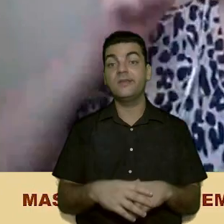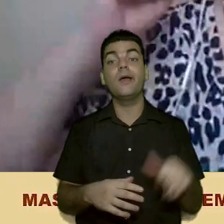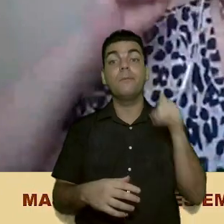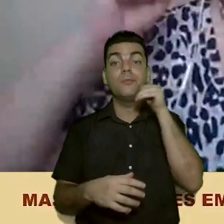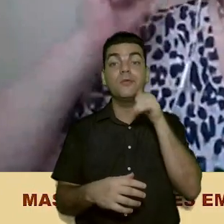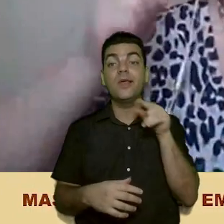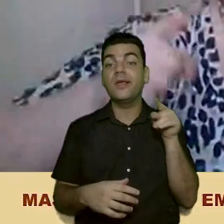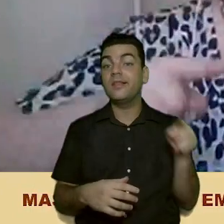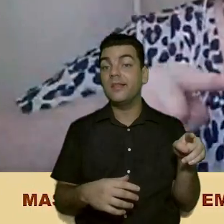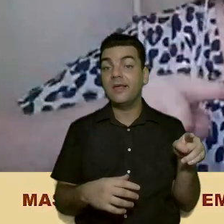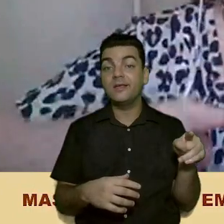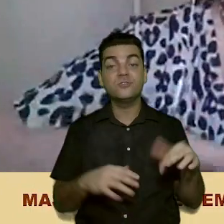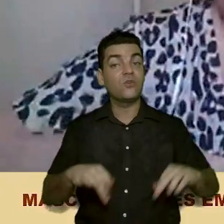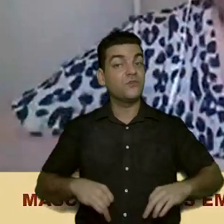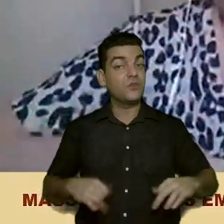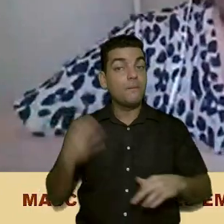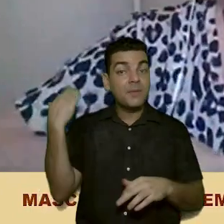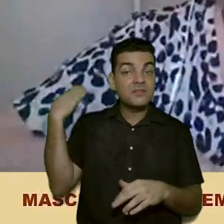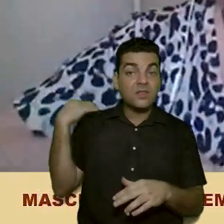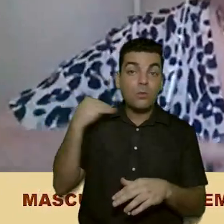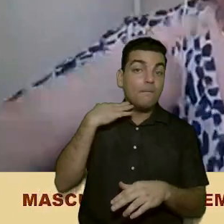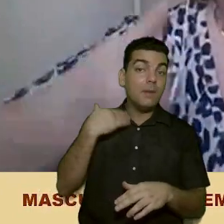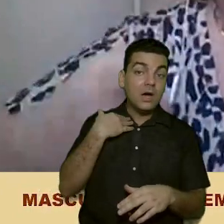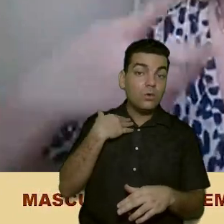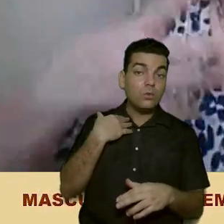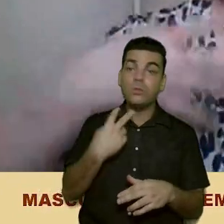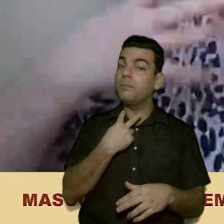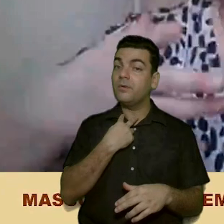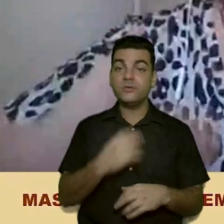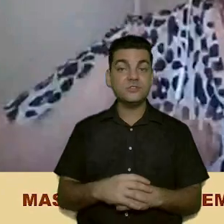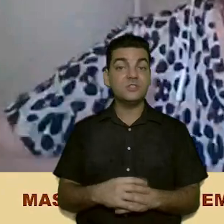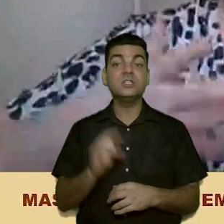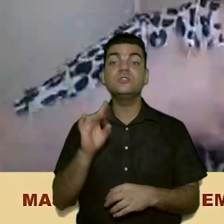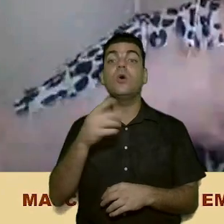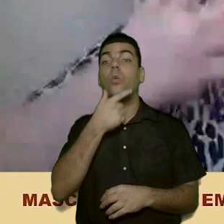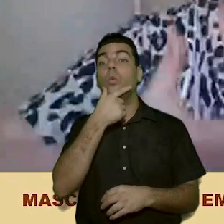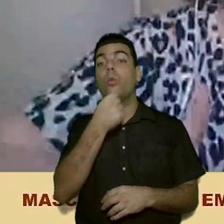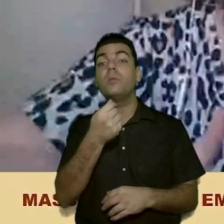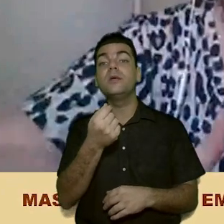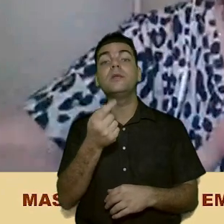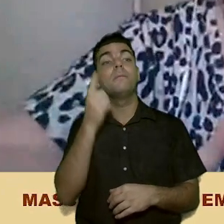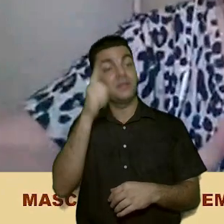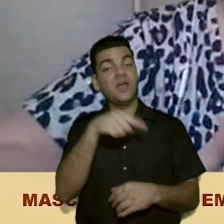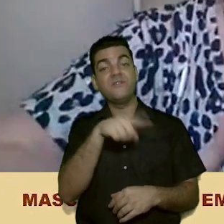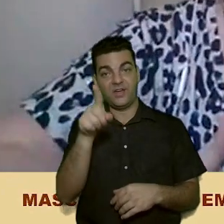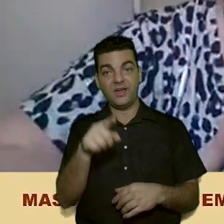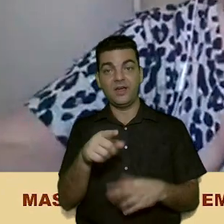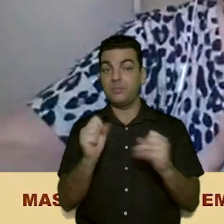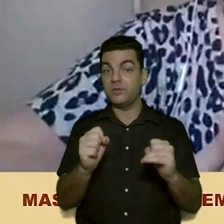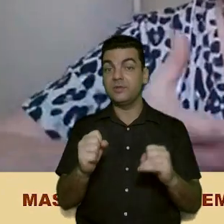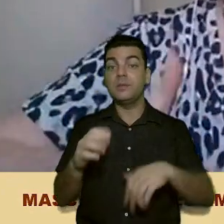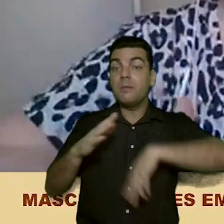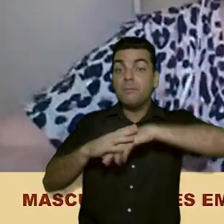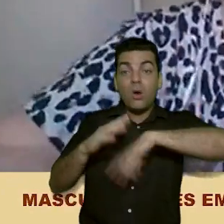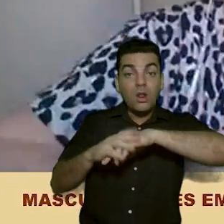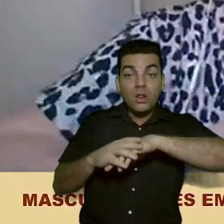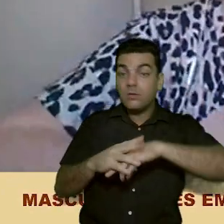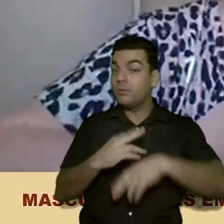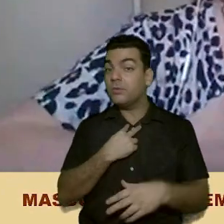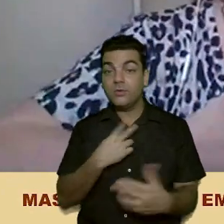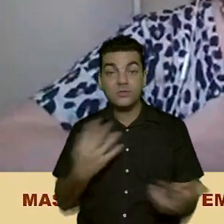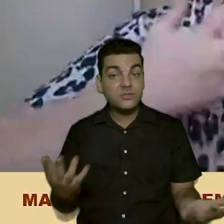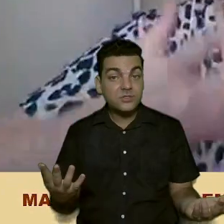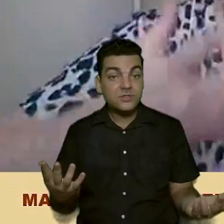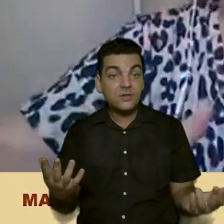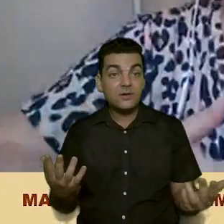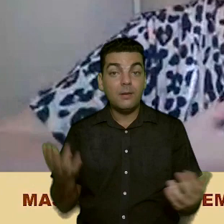de trabalho, alijada do Estado de Direito Social? Gente, as mulheres não podiam abrir conta em banco sem autorização do pai ou do marido, a gente não